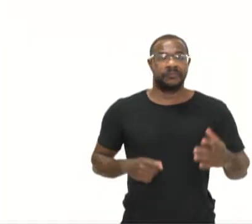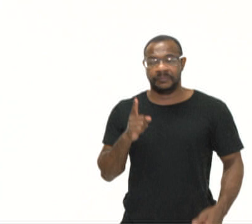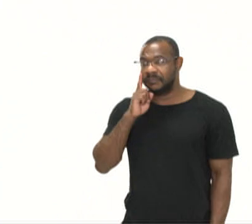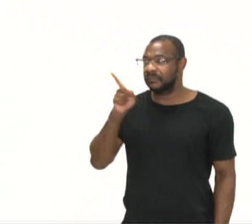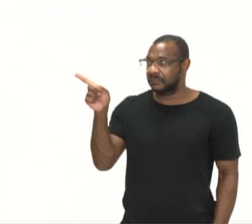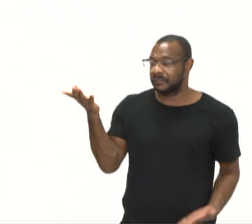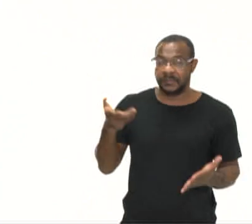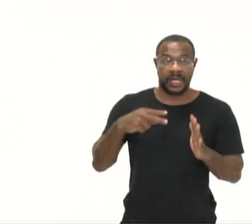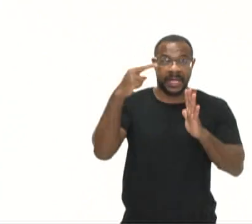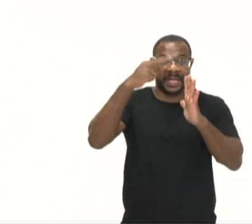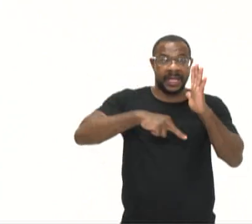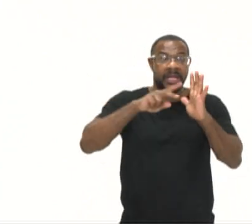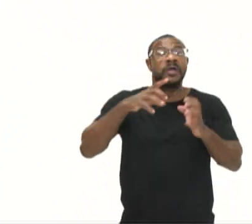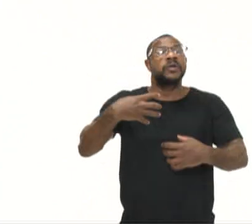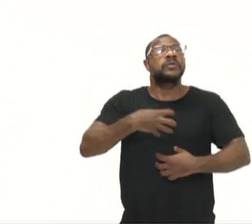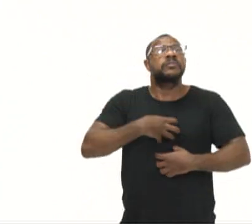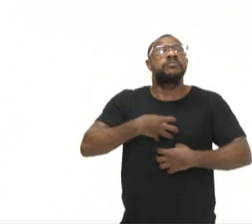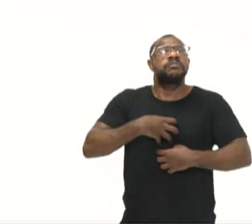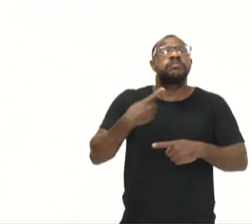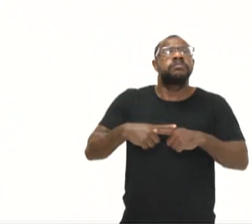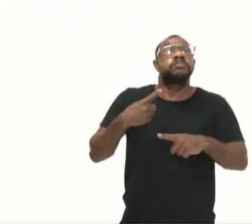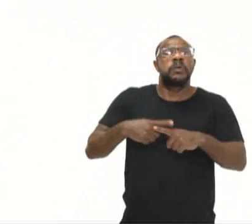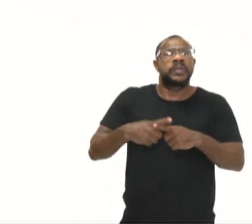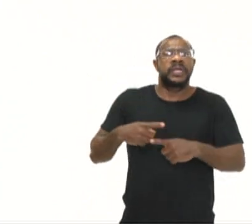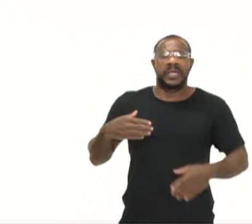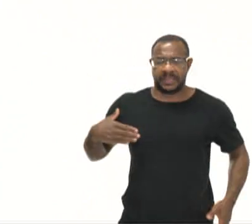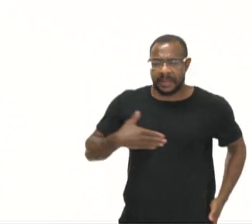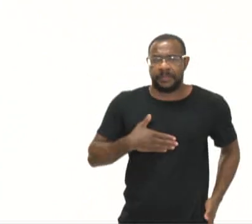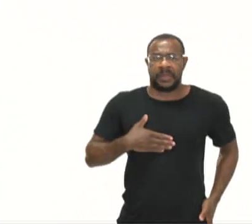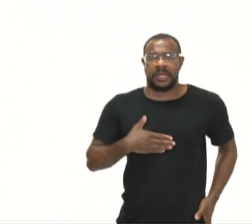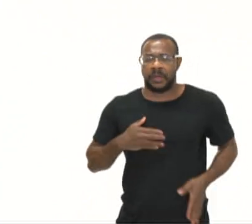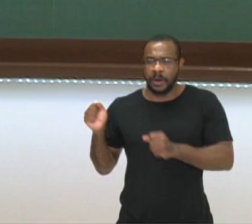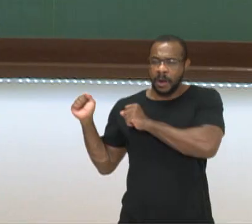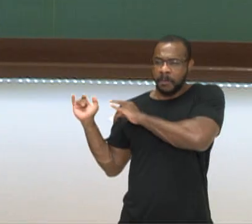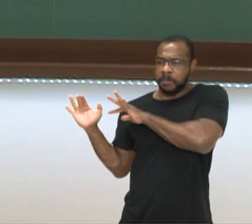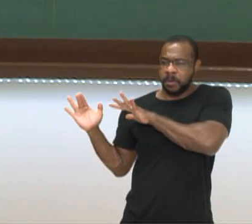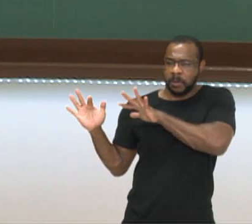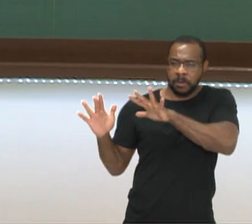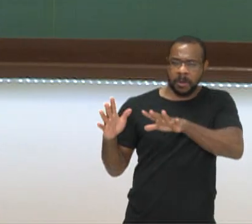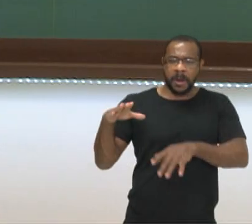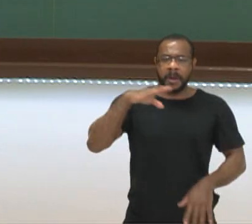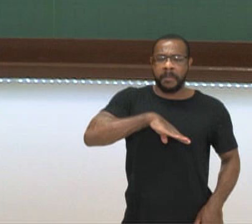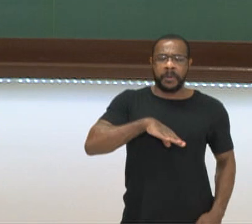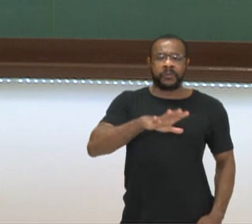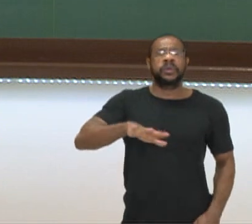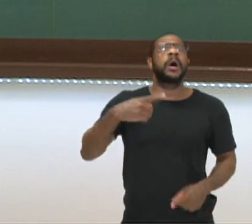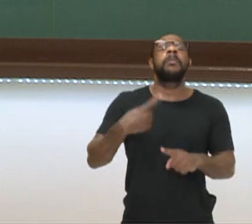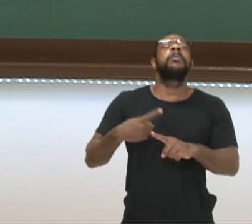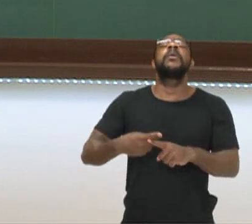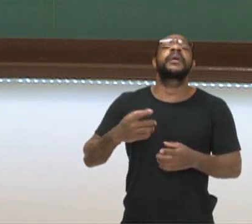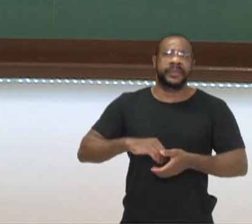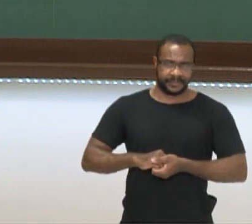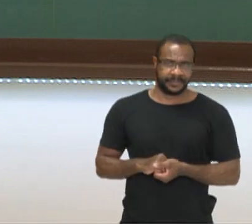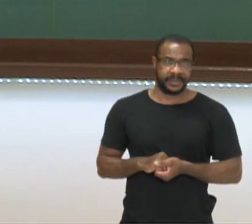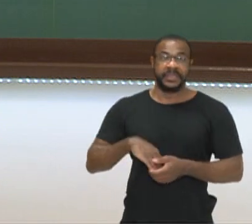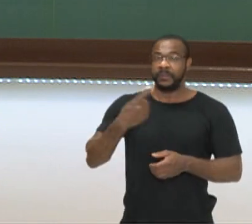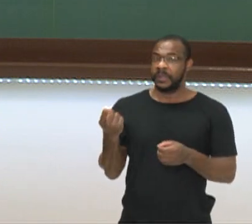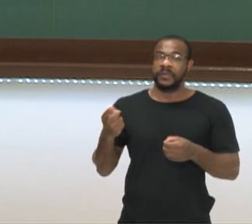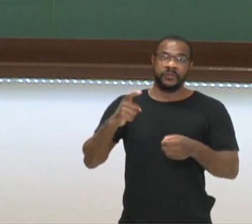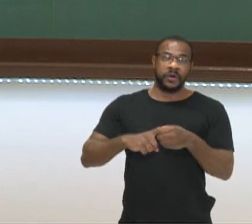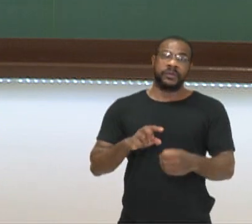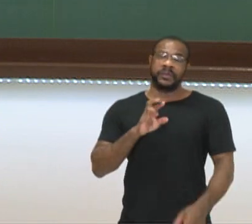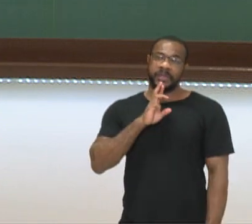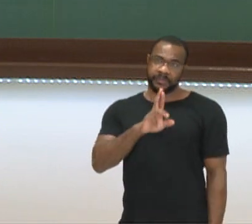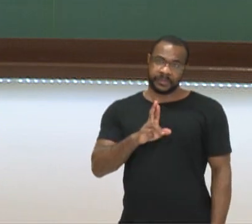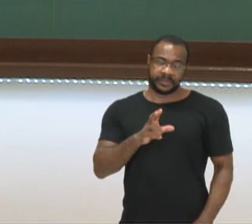de vocês que motivos levaram Napoleão a invadir Portugal. Daqui a alguns minutos a gente volta para ver se